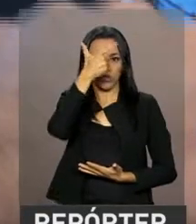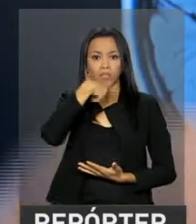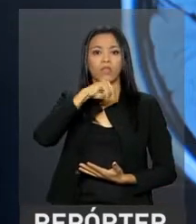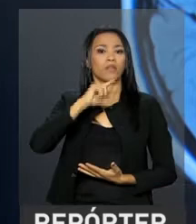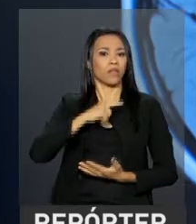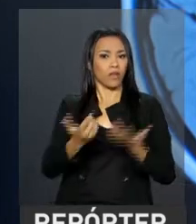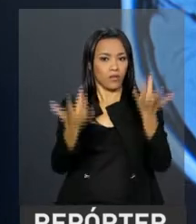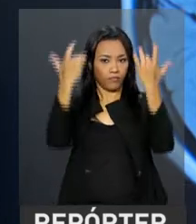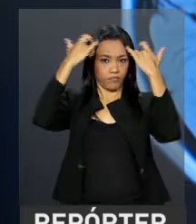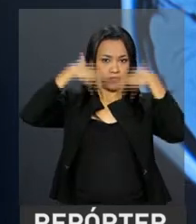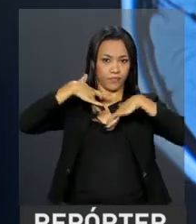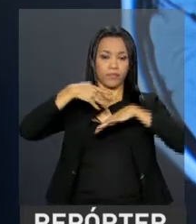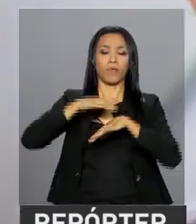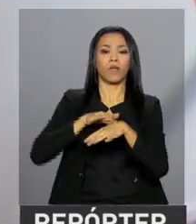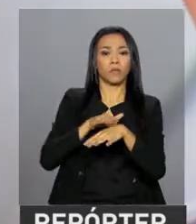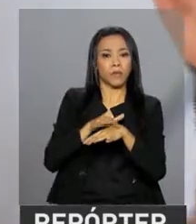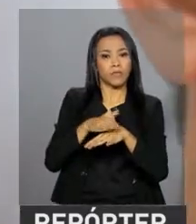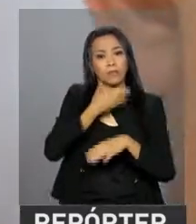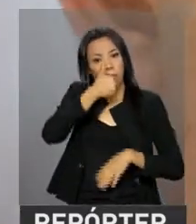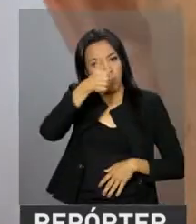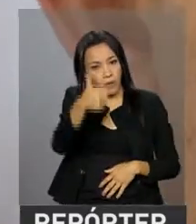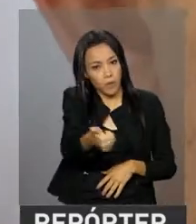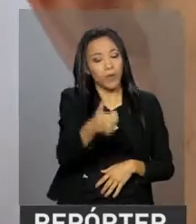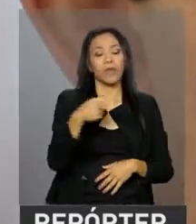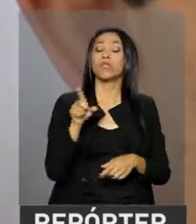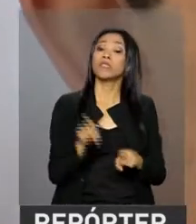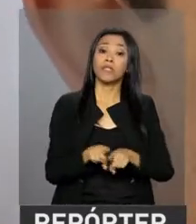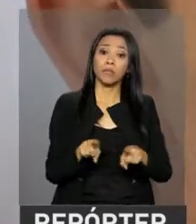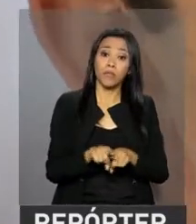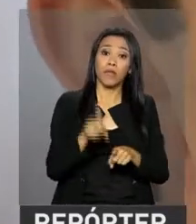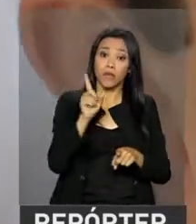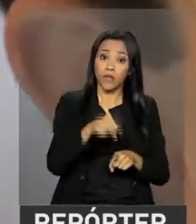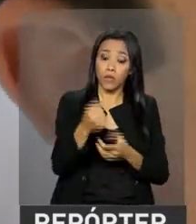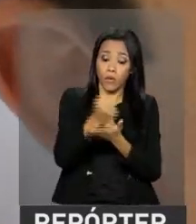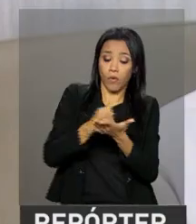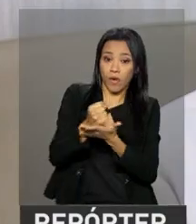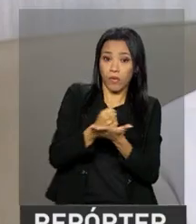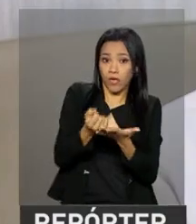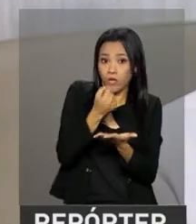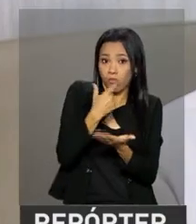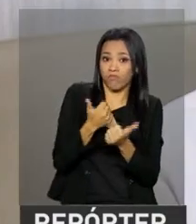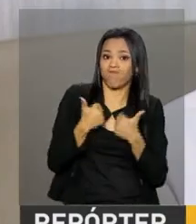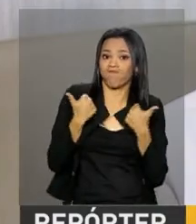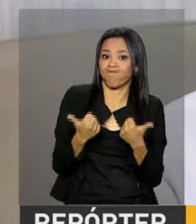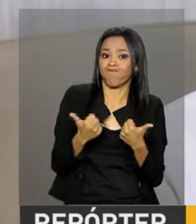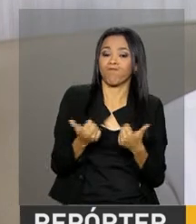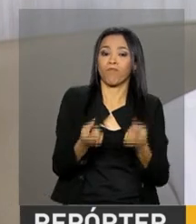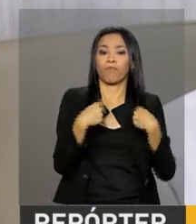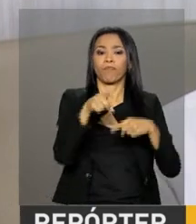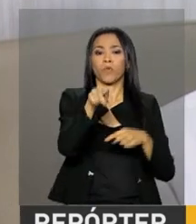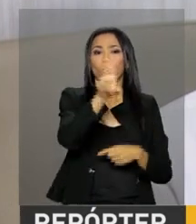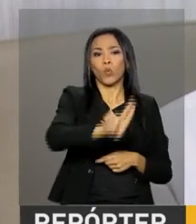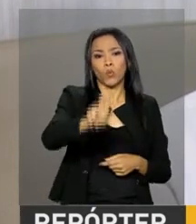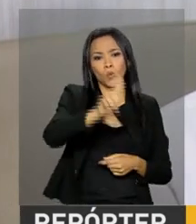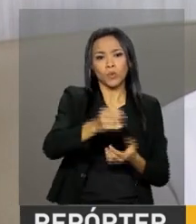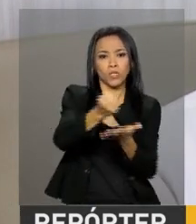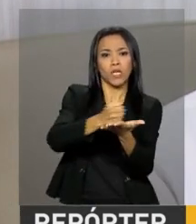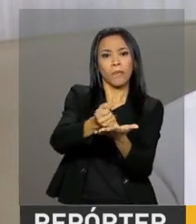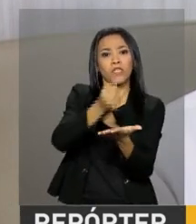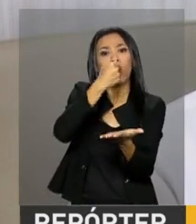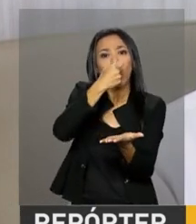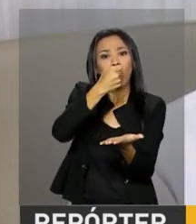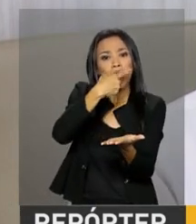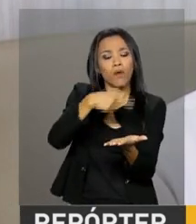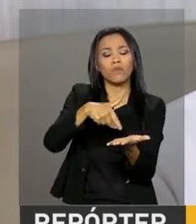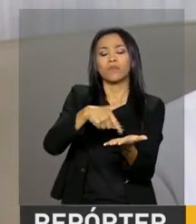Além disso, melhora a adesão ao tratamento, o que aumenta a eficácia dos medicamentos. O uso por via oral, né, vai